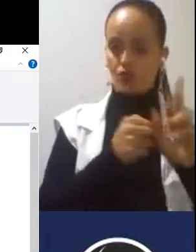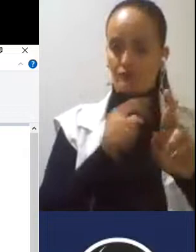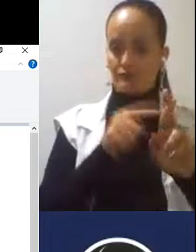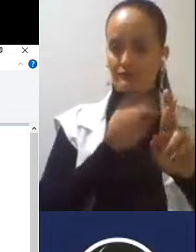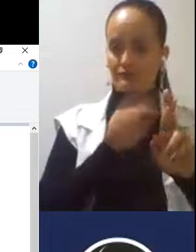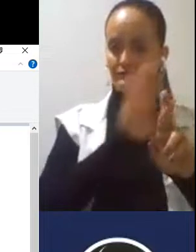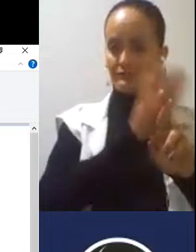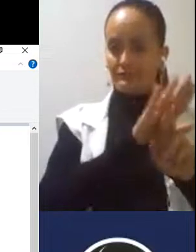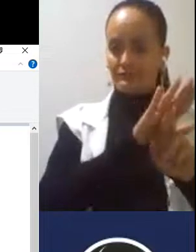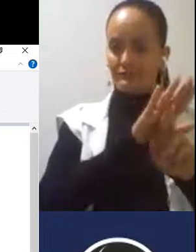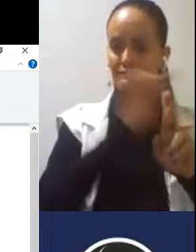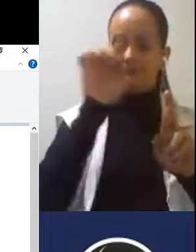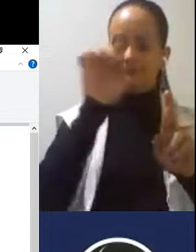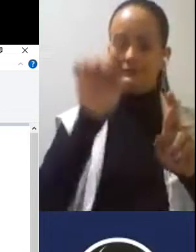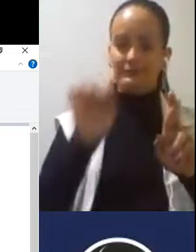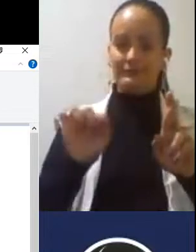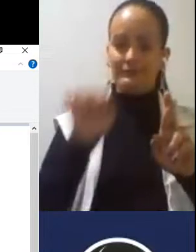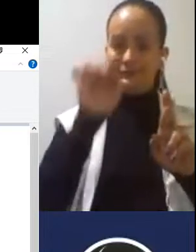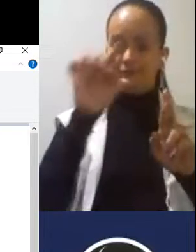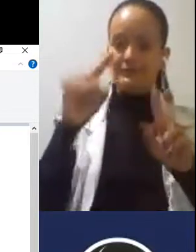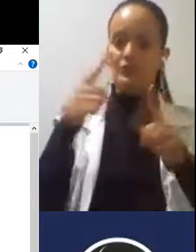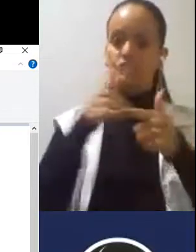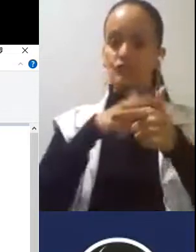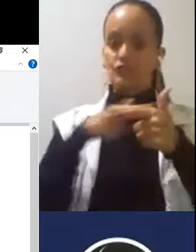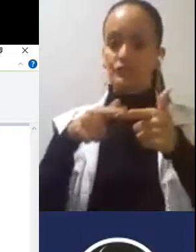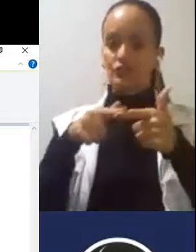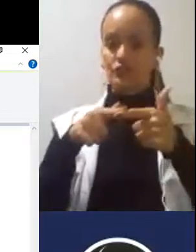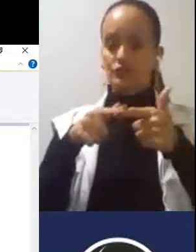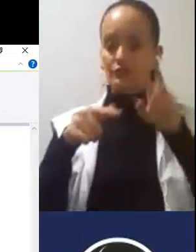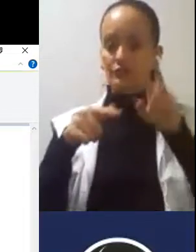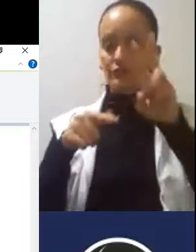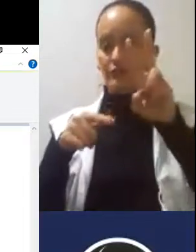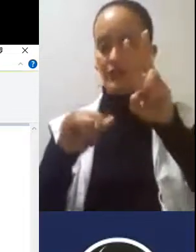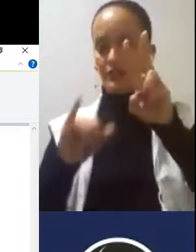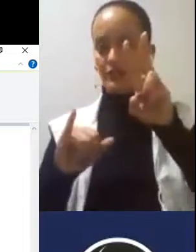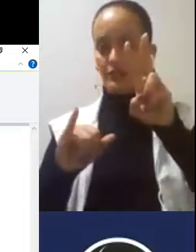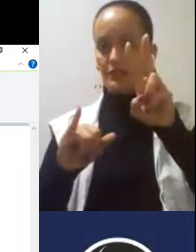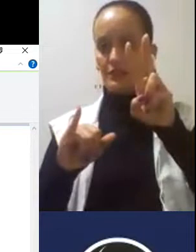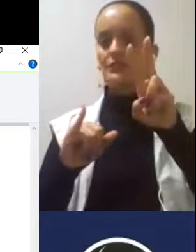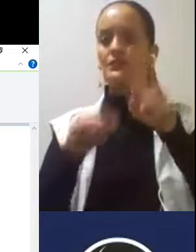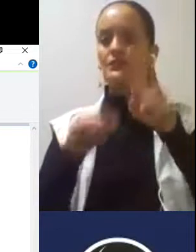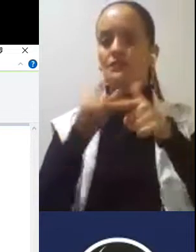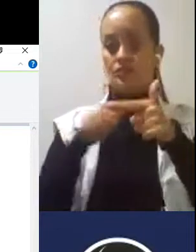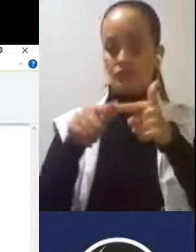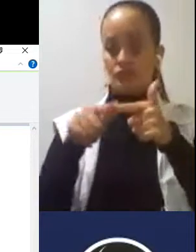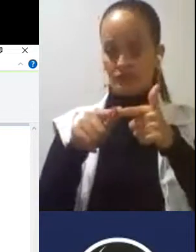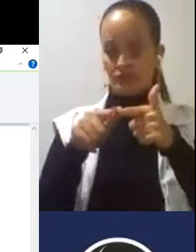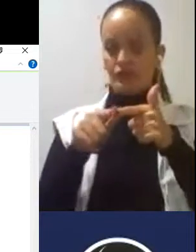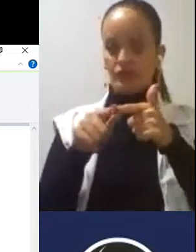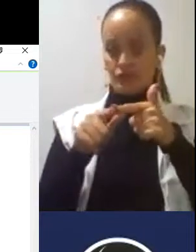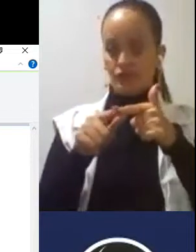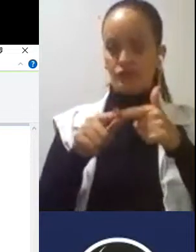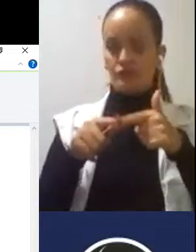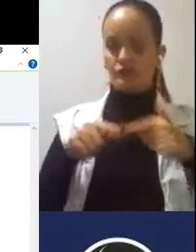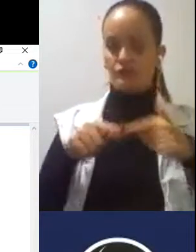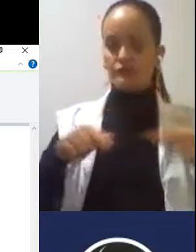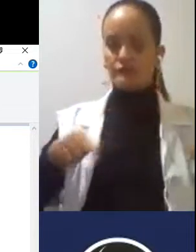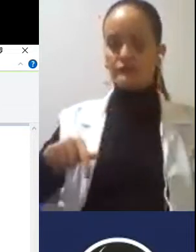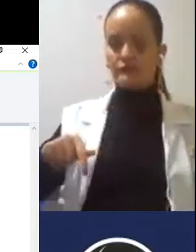corrente. Então, aqui, ó, vou obter outra fórmula. Resistência vai ser igual ao quê?